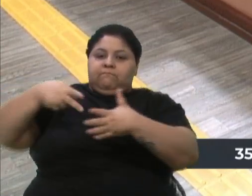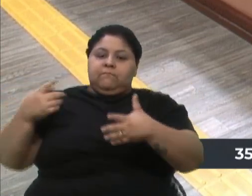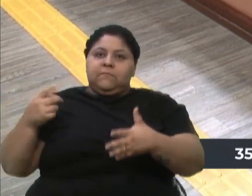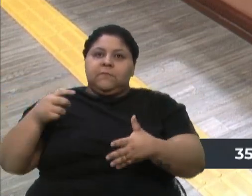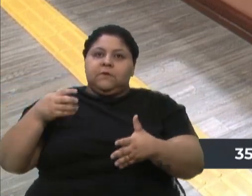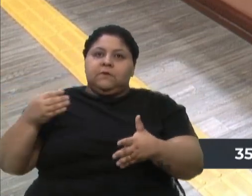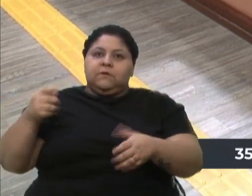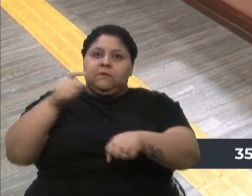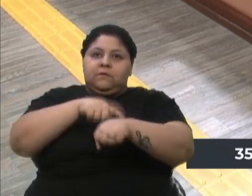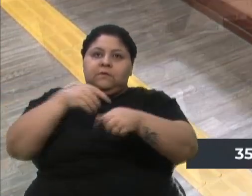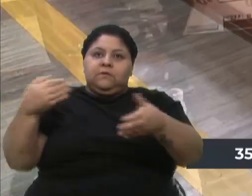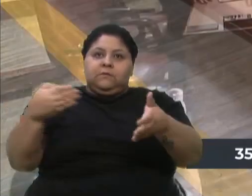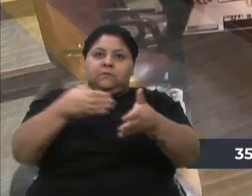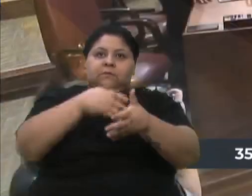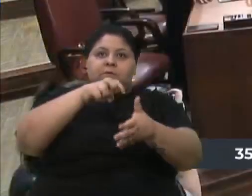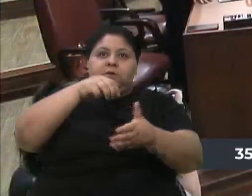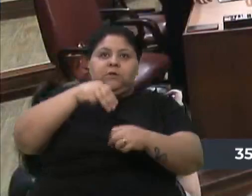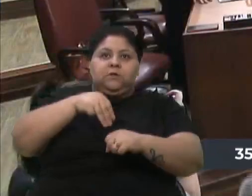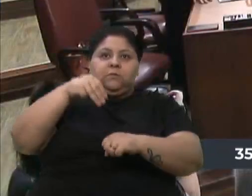ou mais.